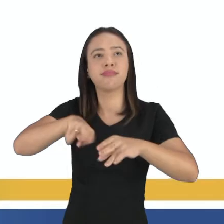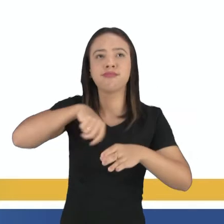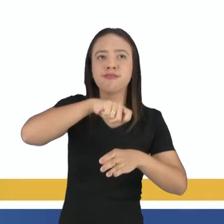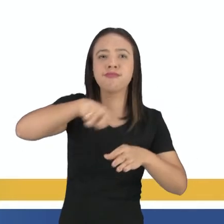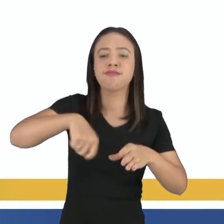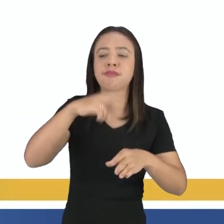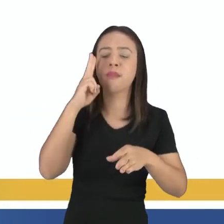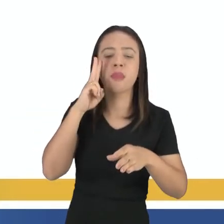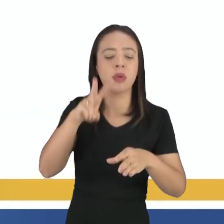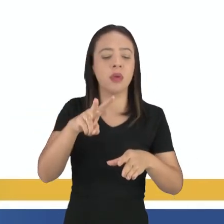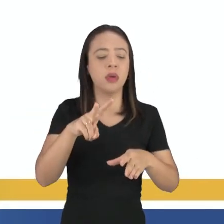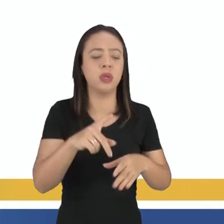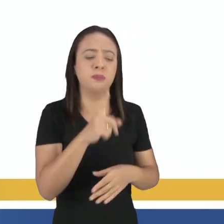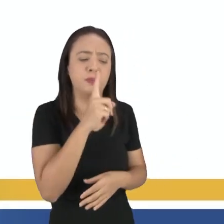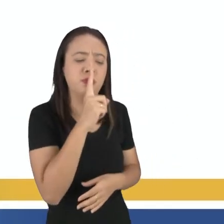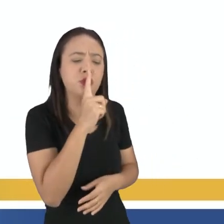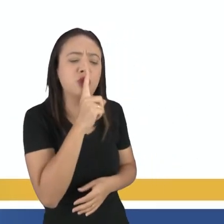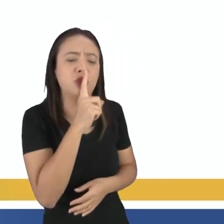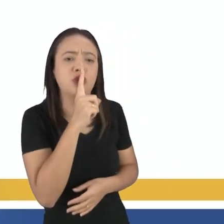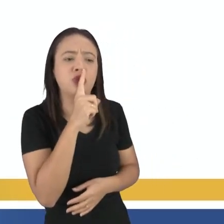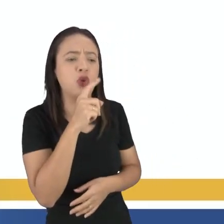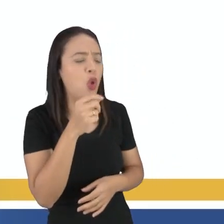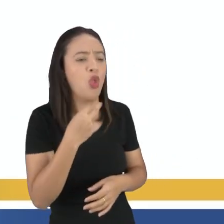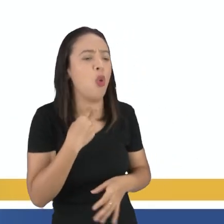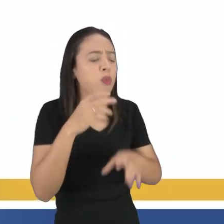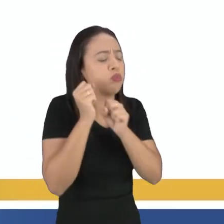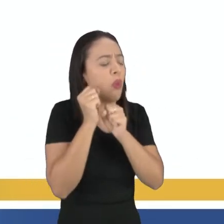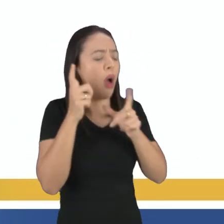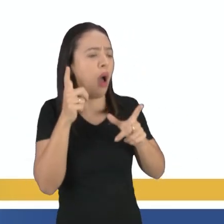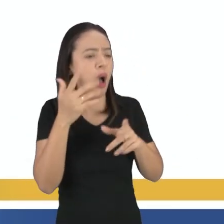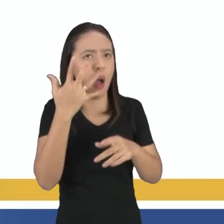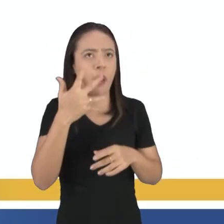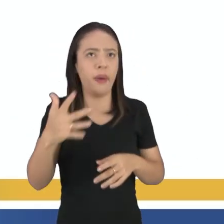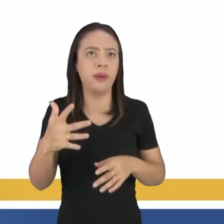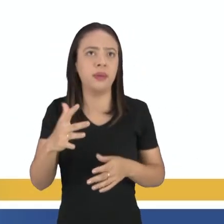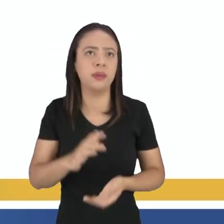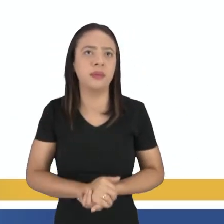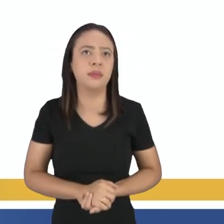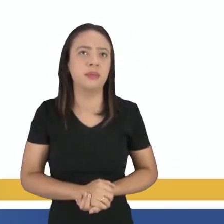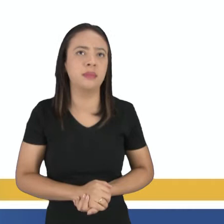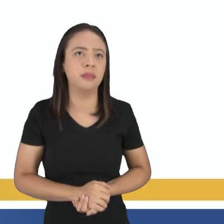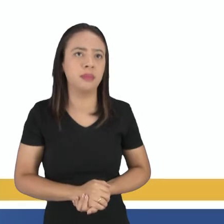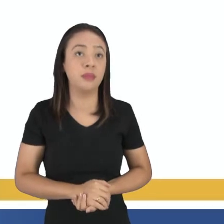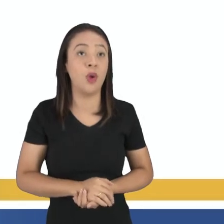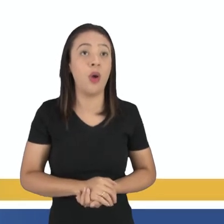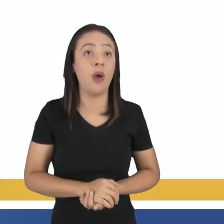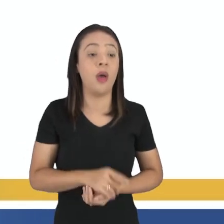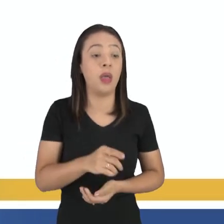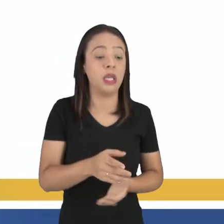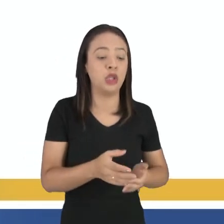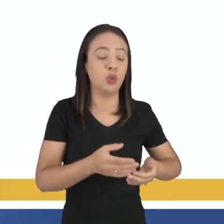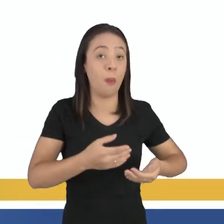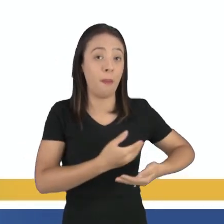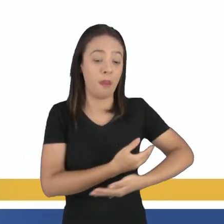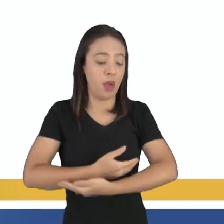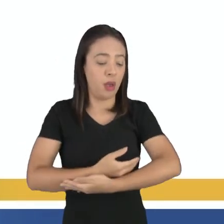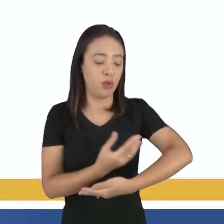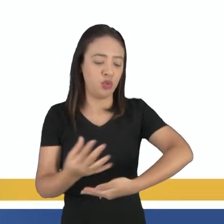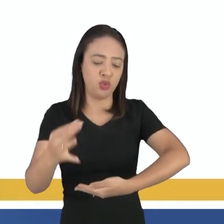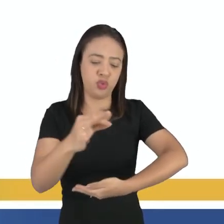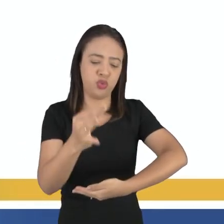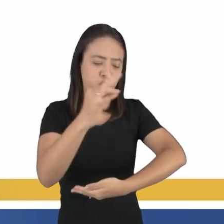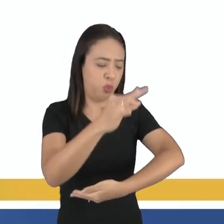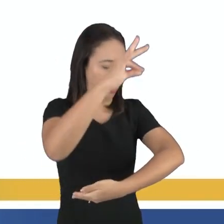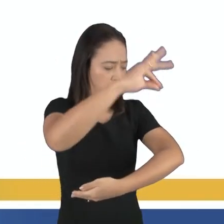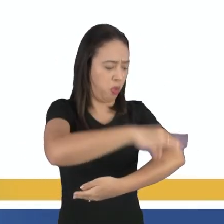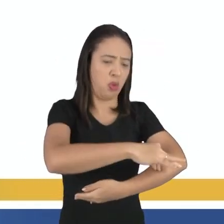Psiu, não acorde o menino para o berço onde pousou o mosquito e dava um suspiro, que